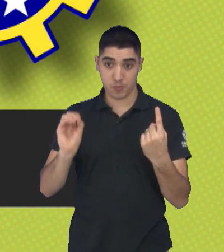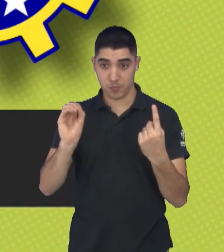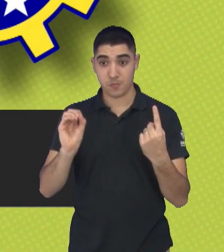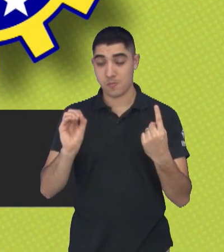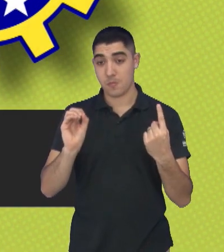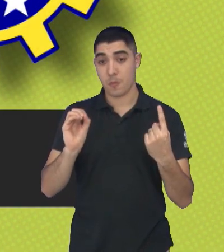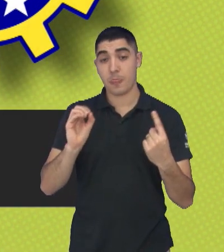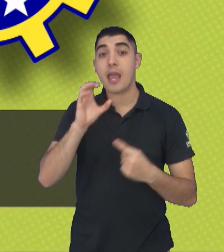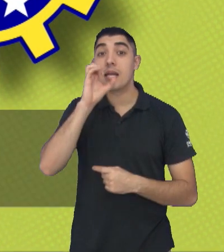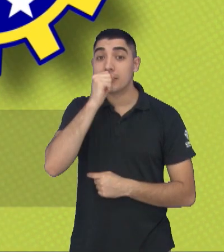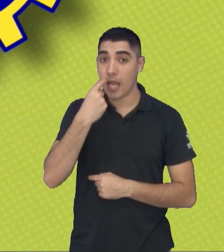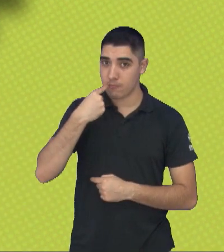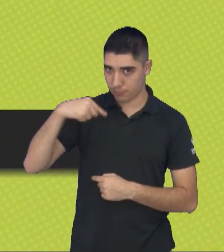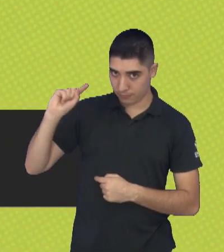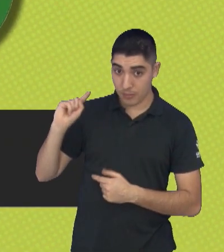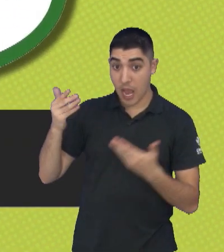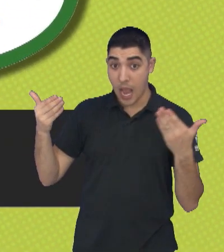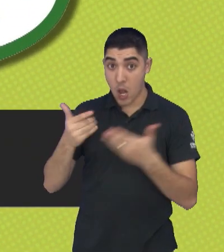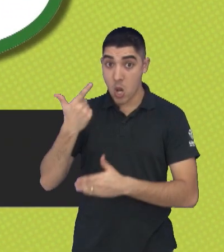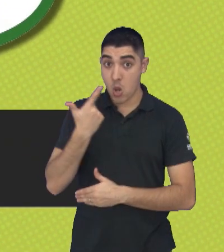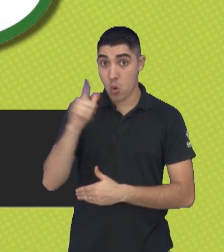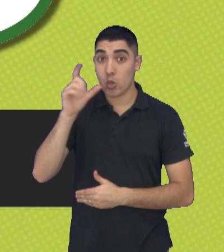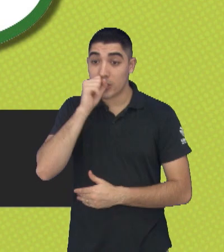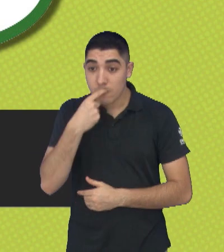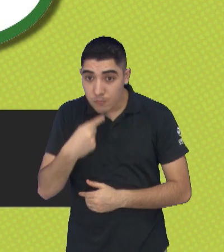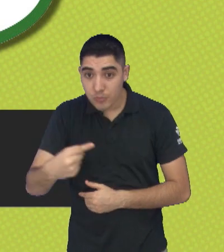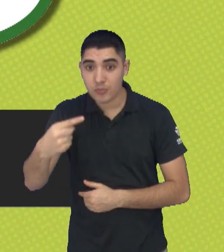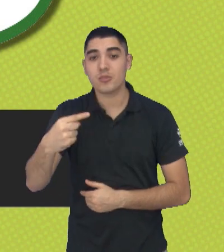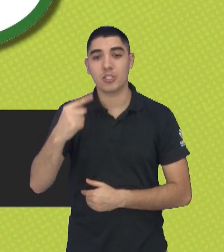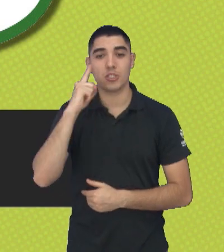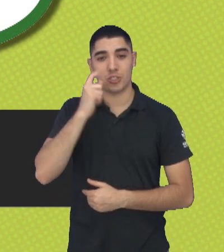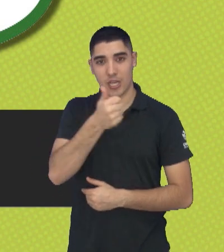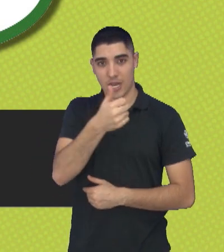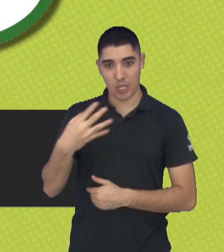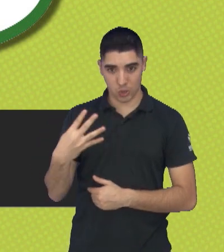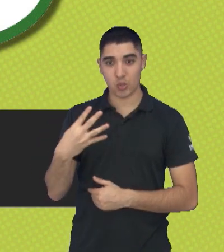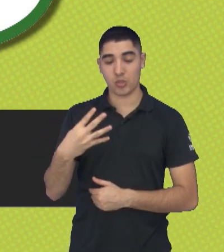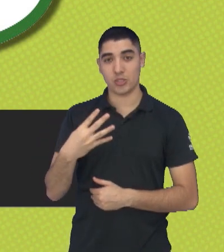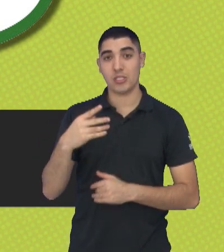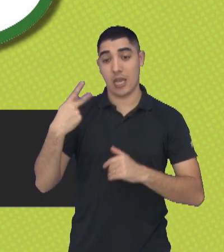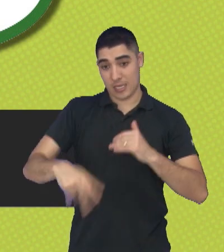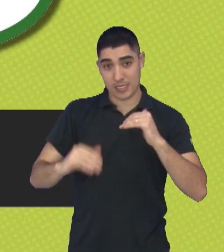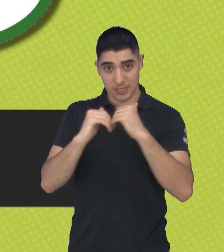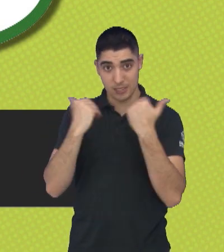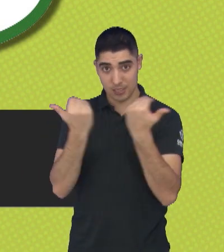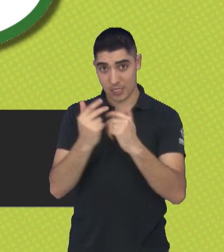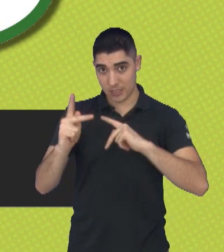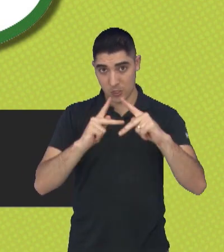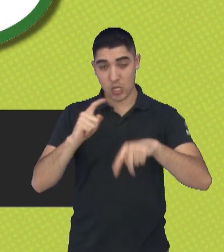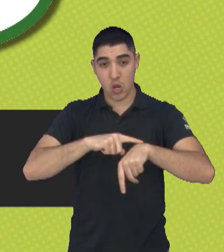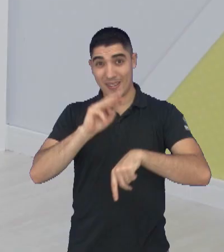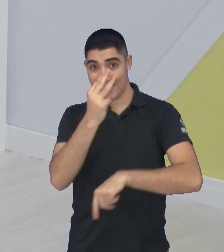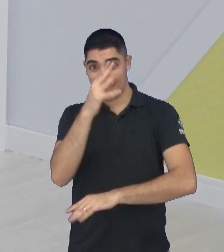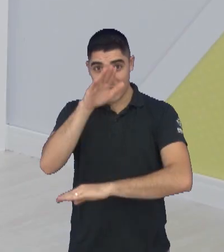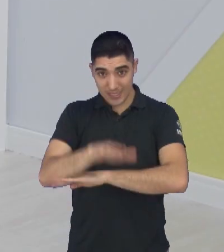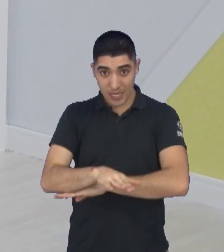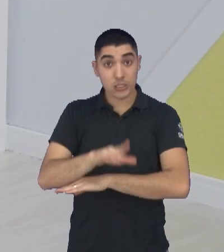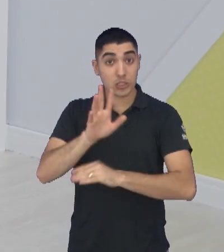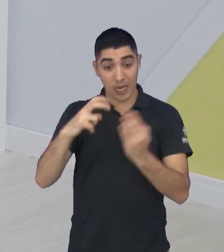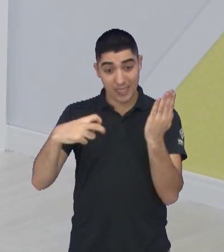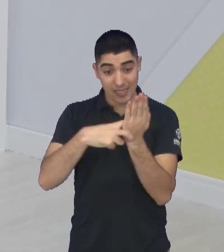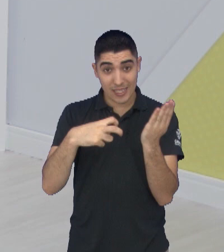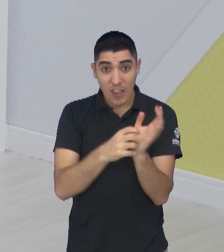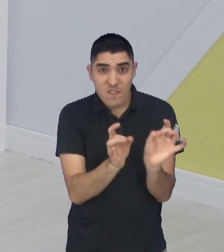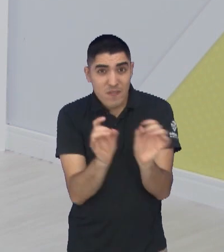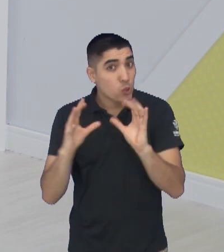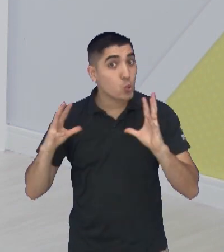neste sábado. Próximo sábado, no estádio Martins Pereira, dia 14, 15 horas, Martins Pereira, ingressos